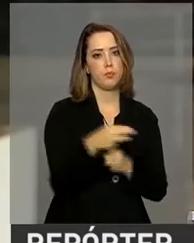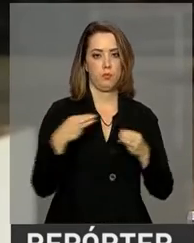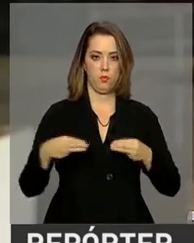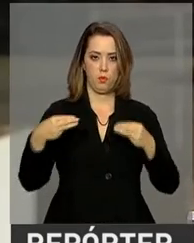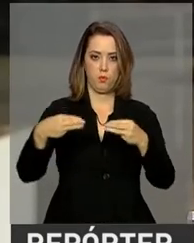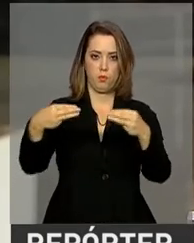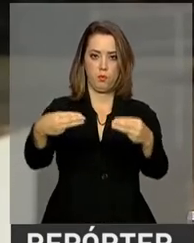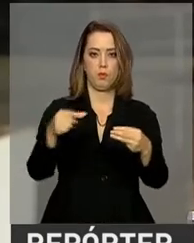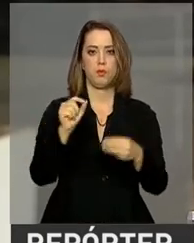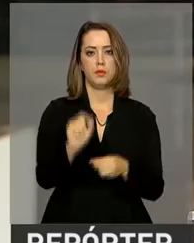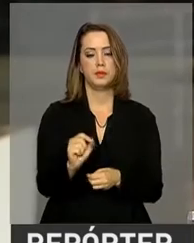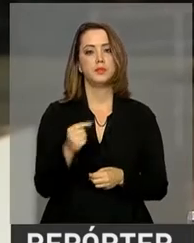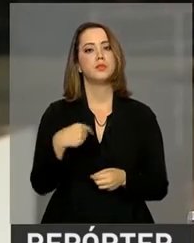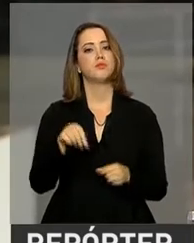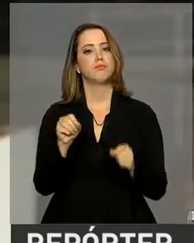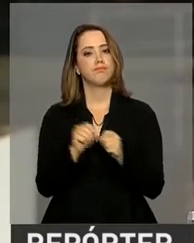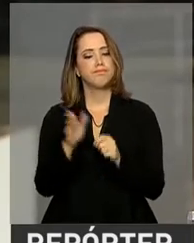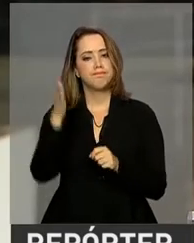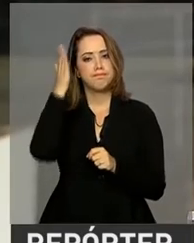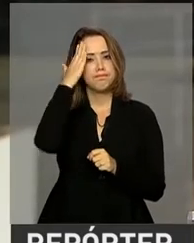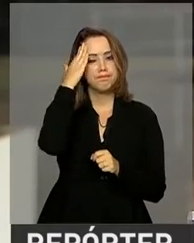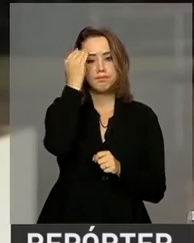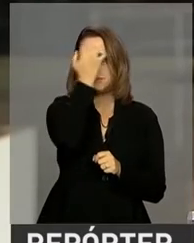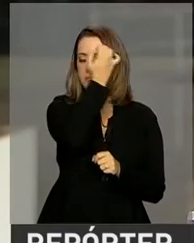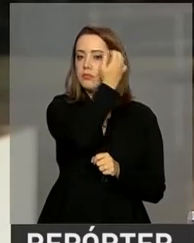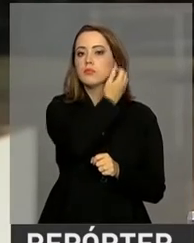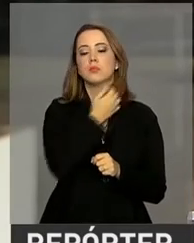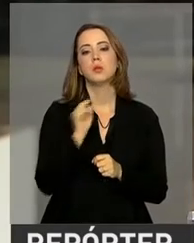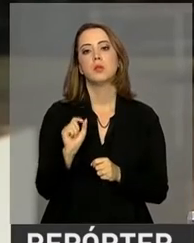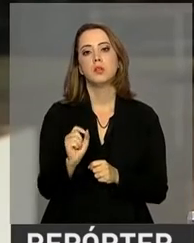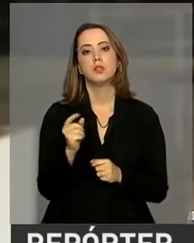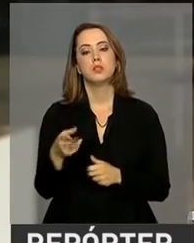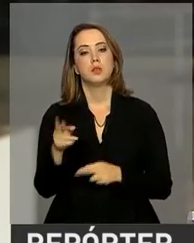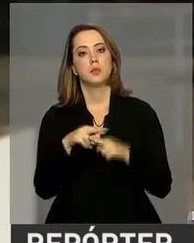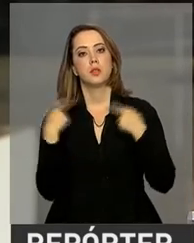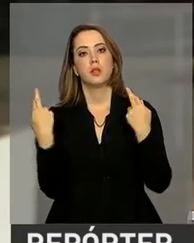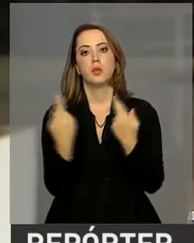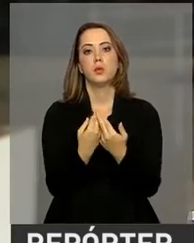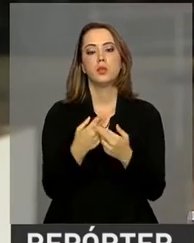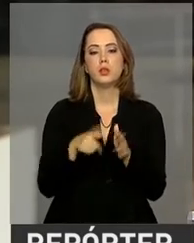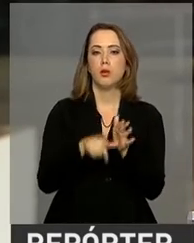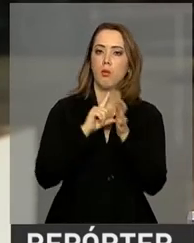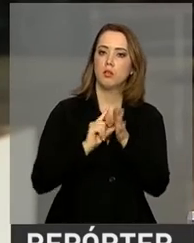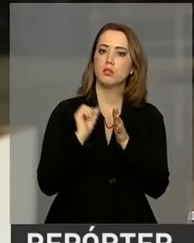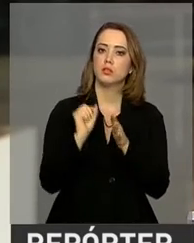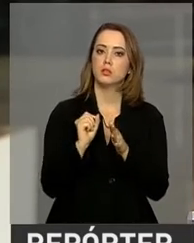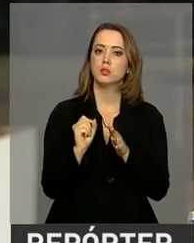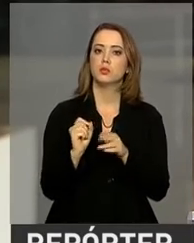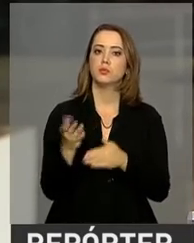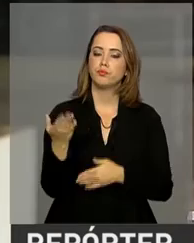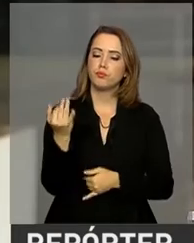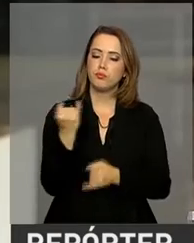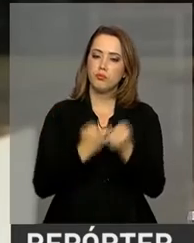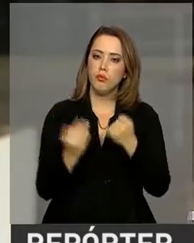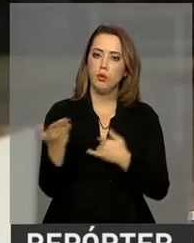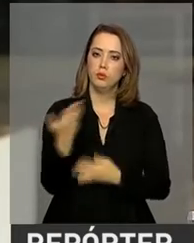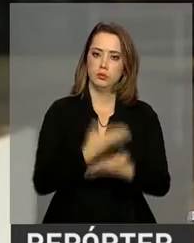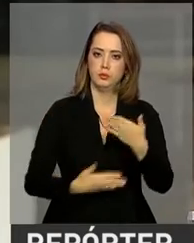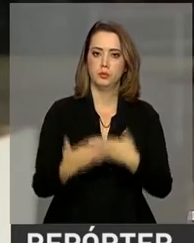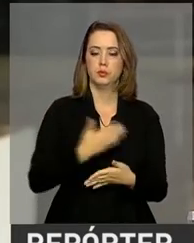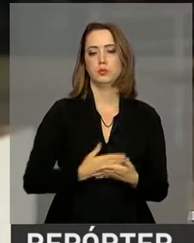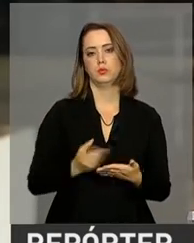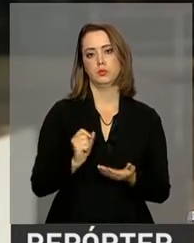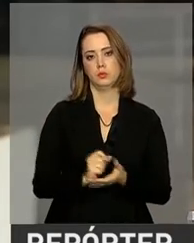ficou como lição de casa na reunião anterior, para que nós possamos, a partir